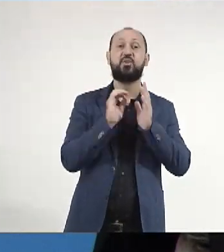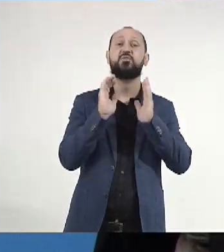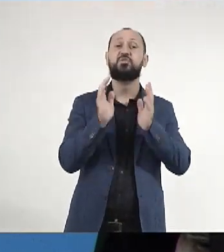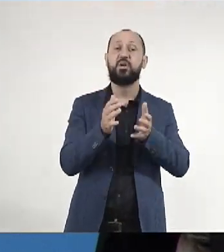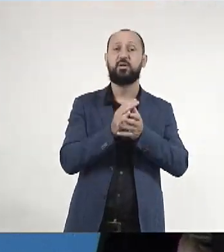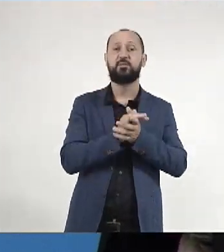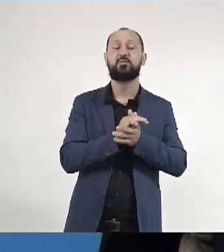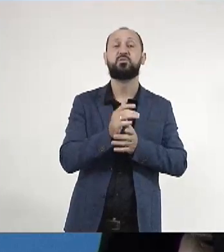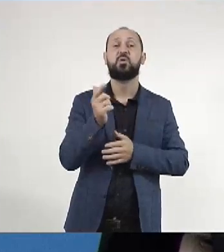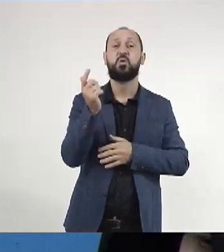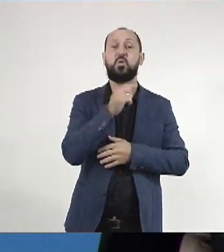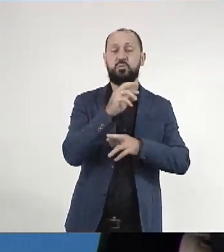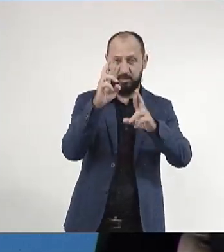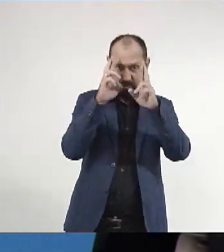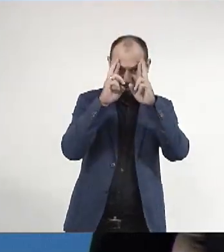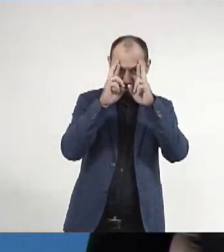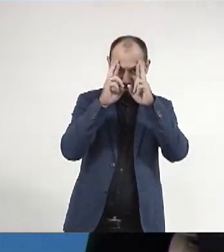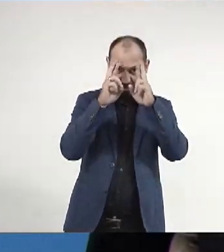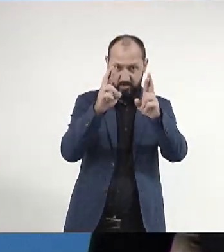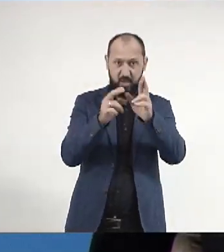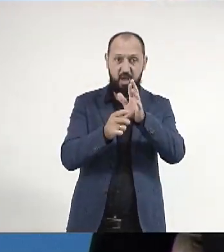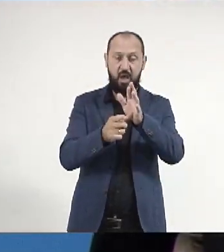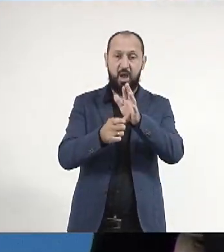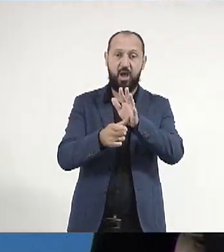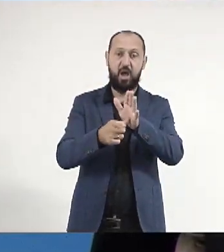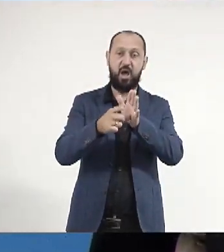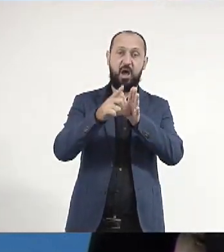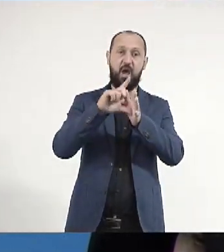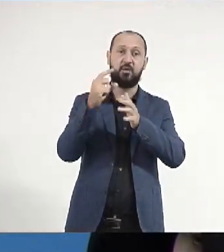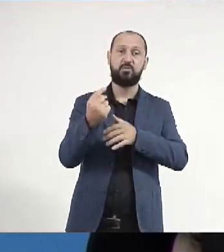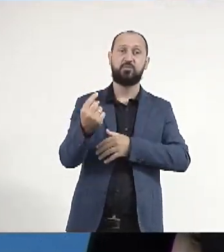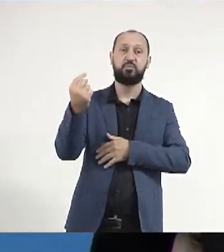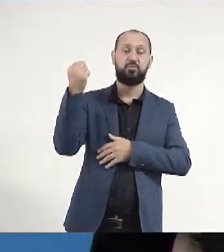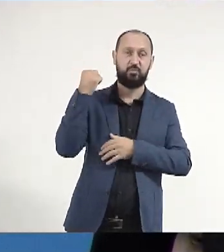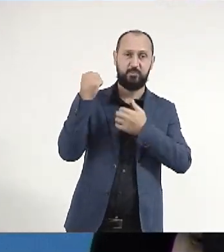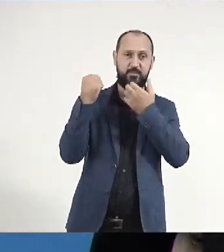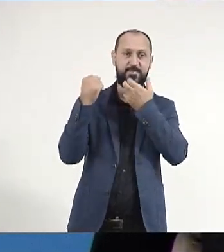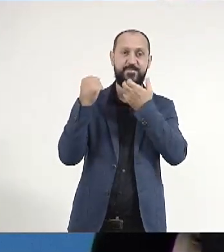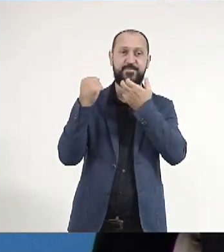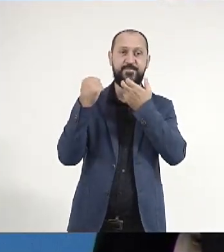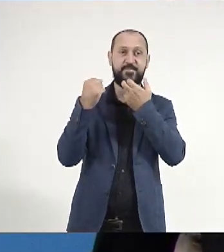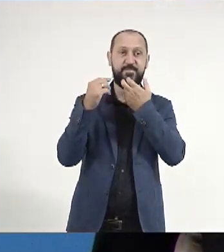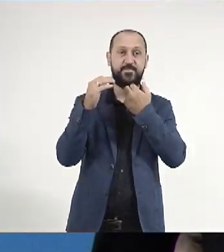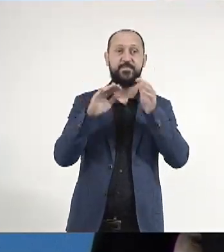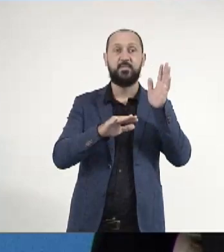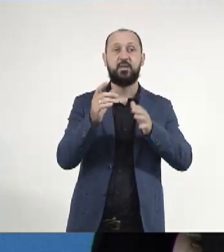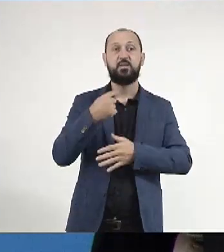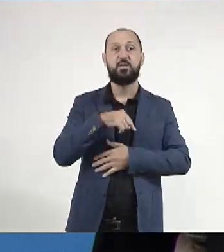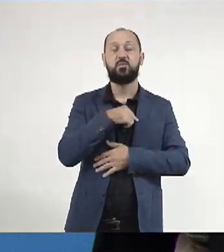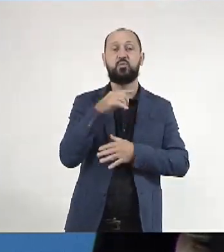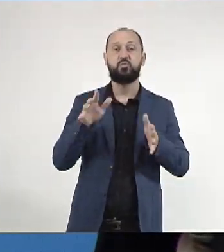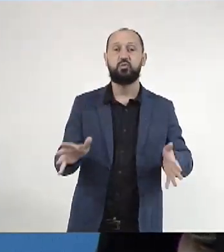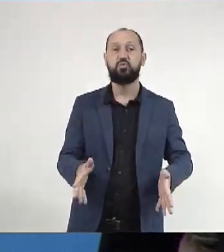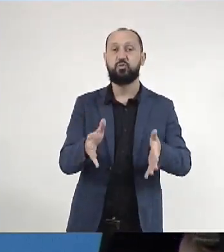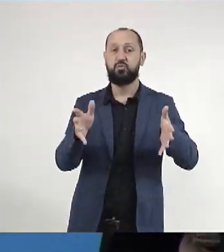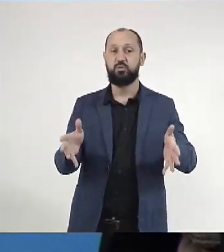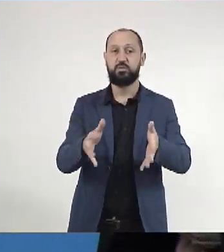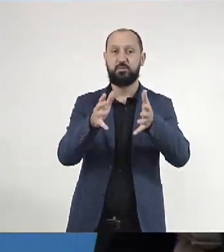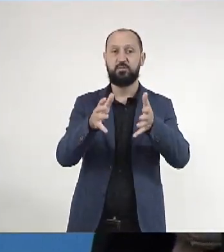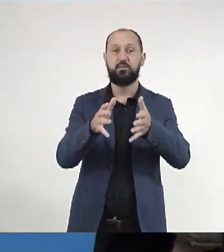nós possamos respeitar a anterioridade de outros casos, sob pena de nós estimularmos